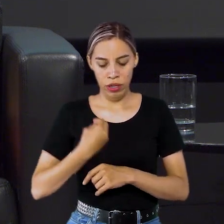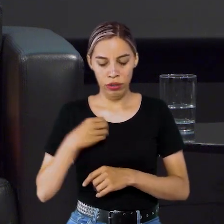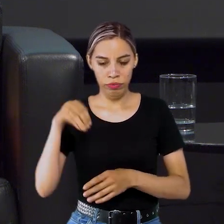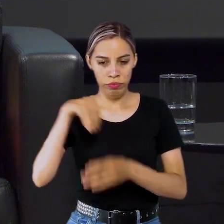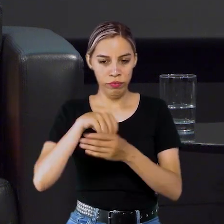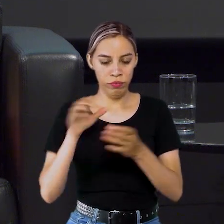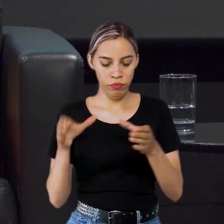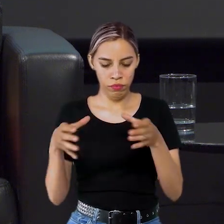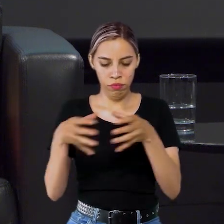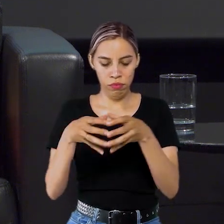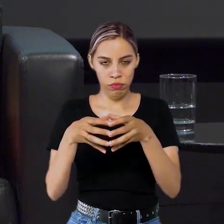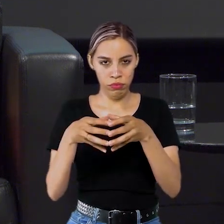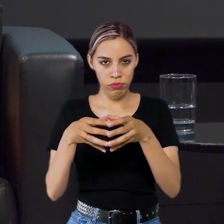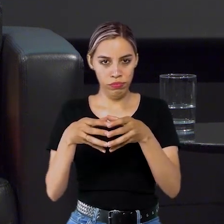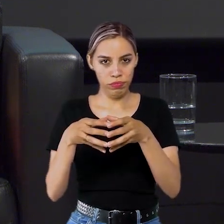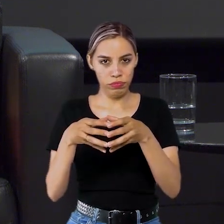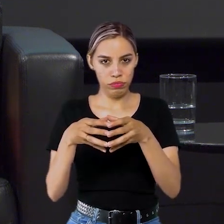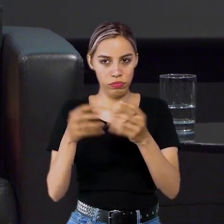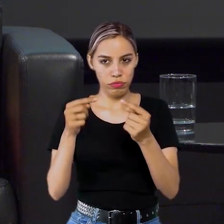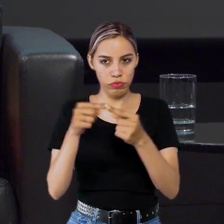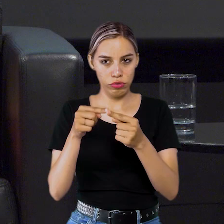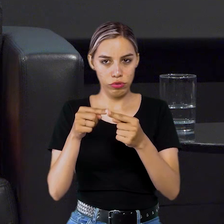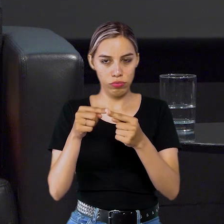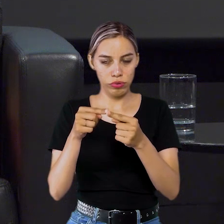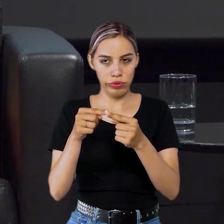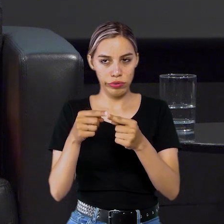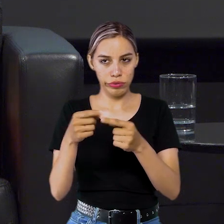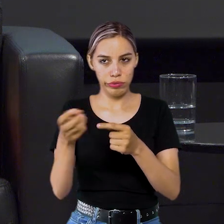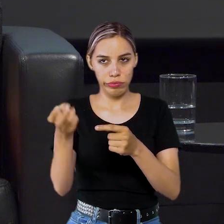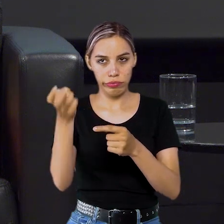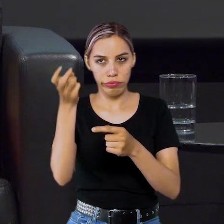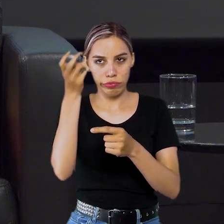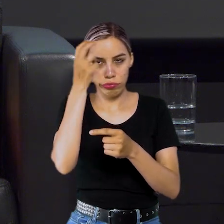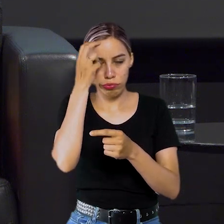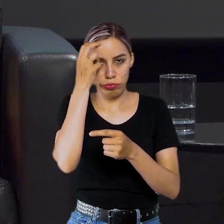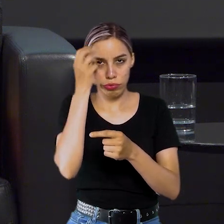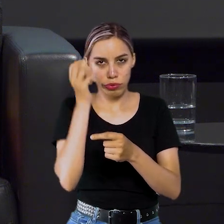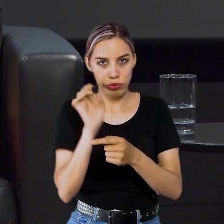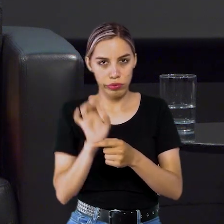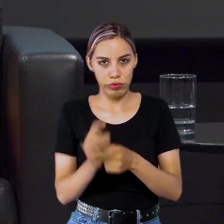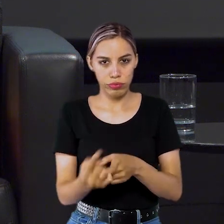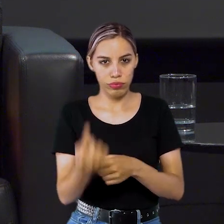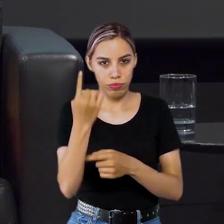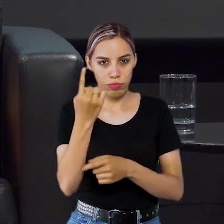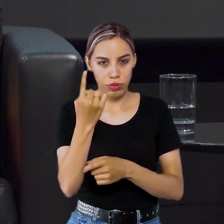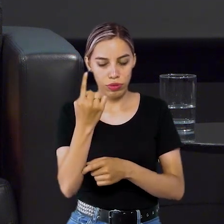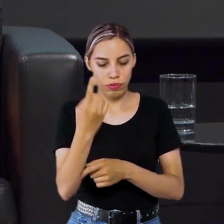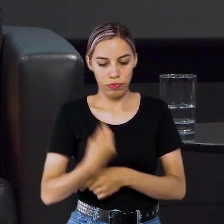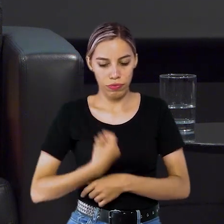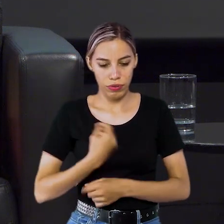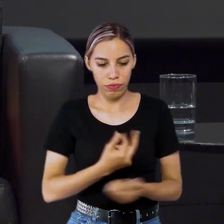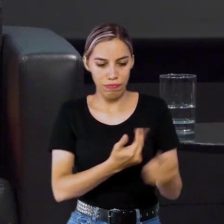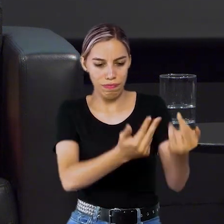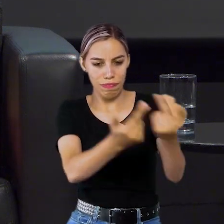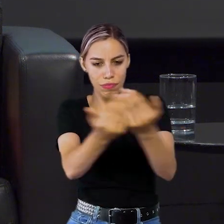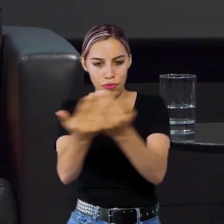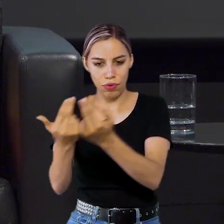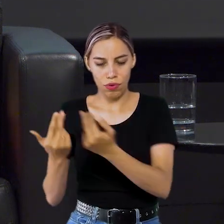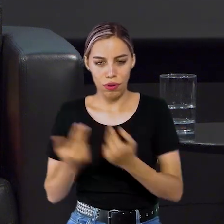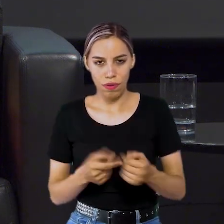bolha, né, focada numa monocultura mental. E aí todo mundo pensa igual, faz igual e vive um